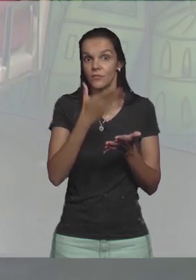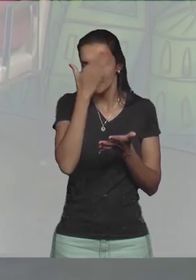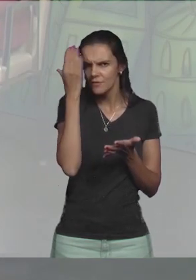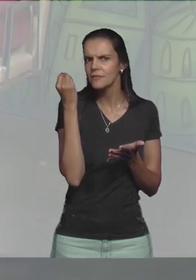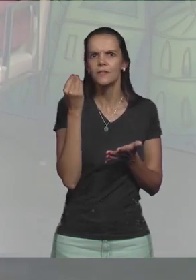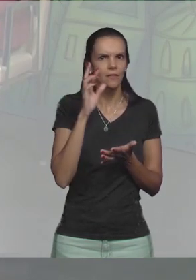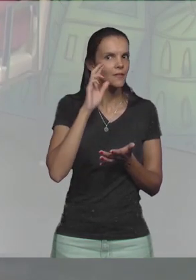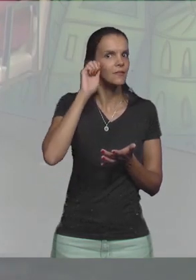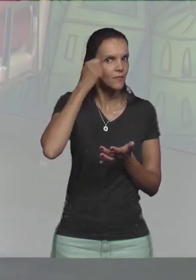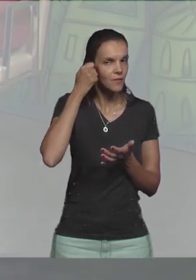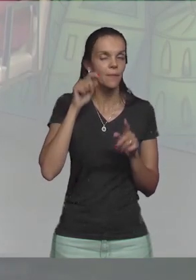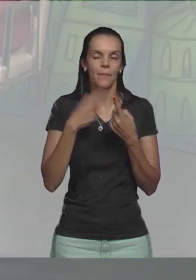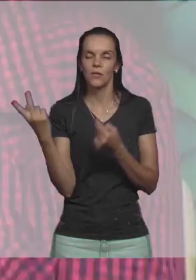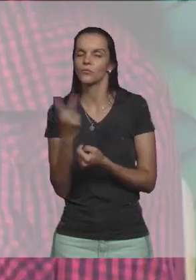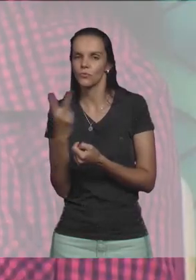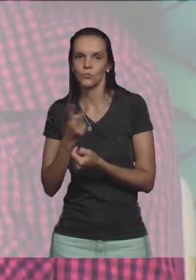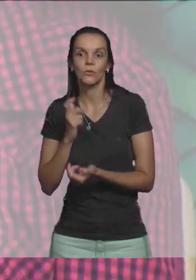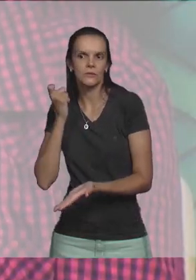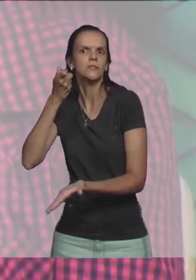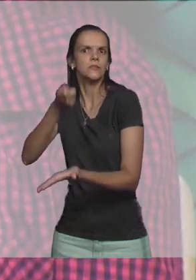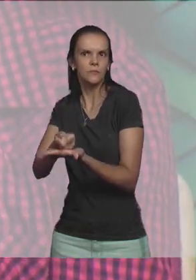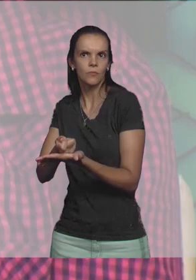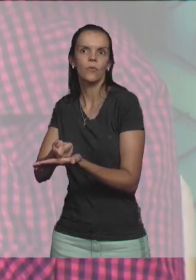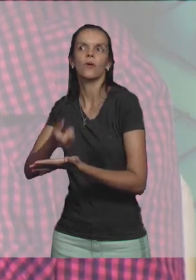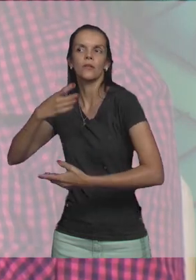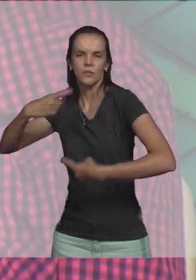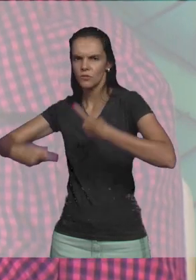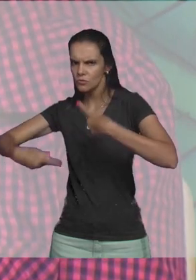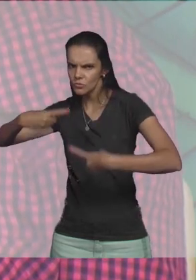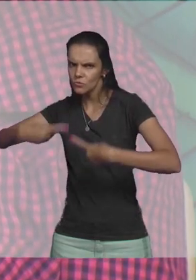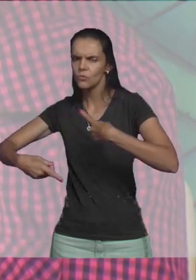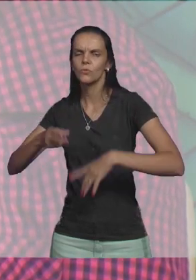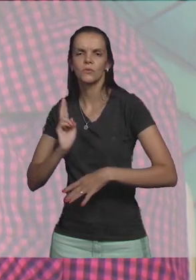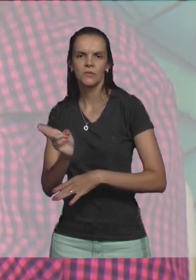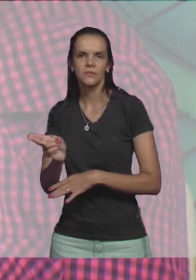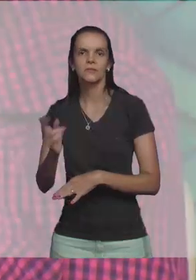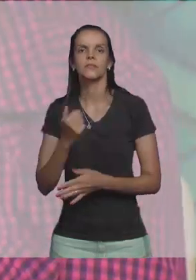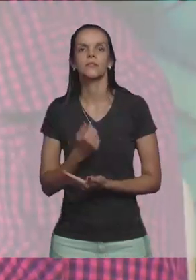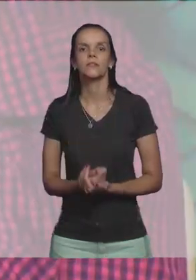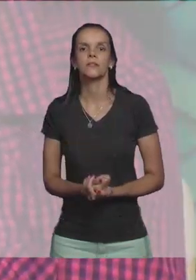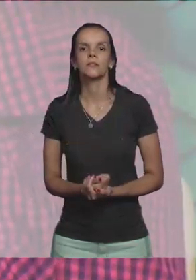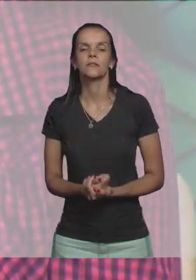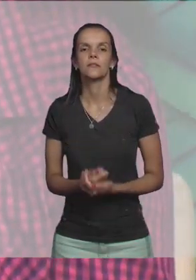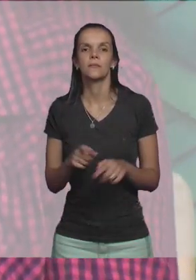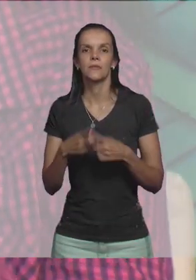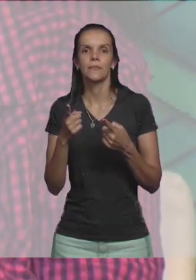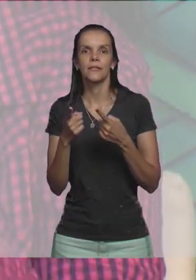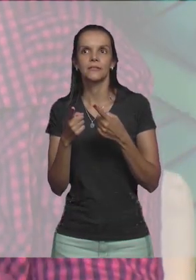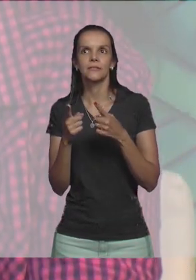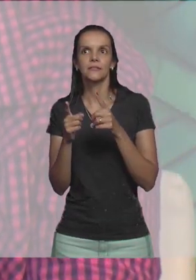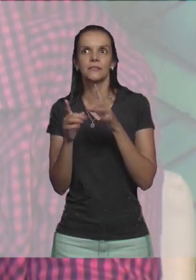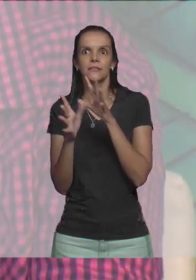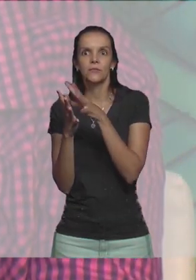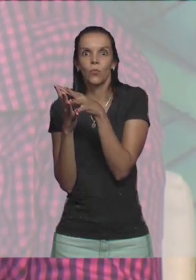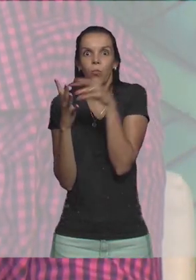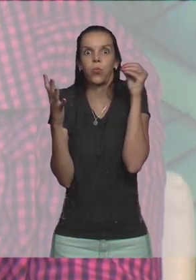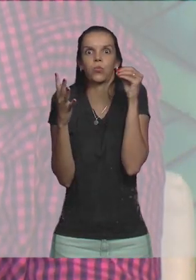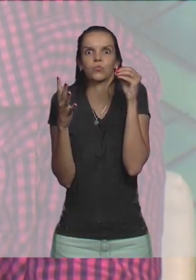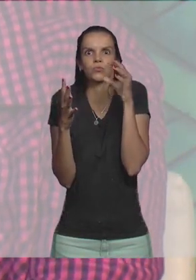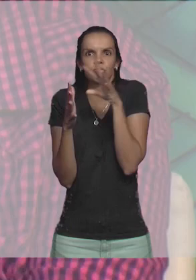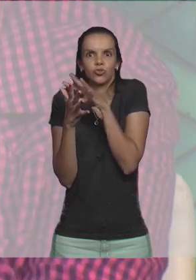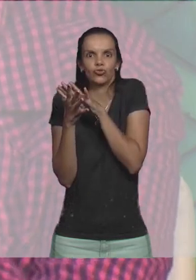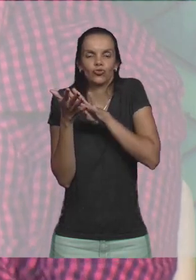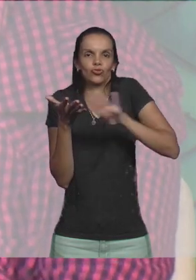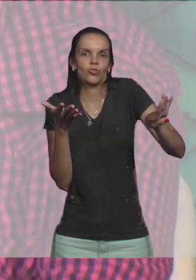sempre colocando isso em debate, isso é muito importante, tende a se descolar essa questão